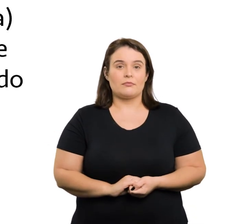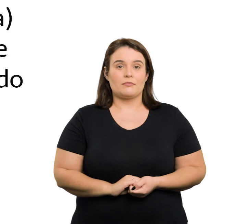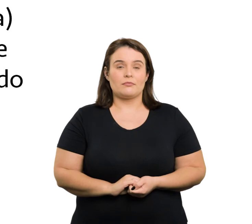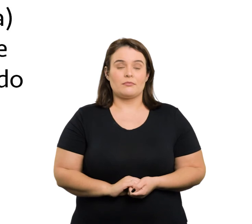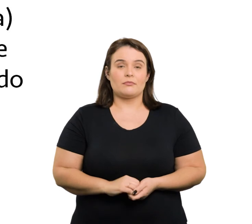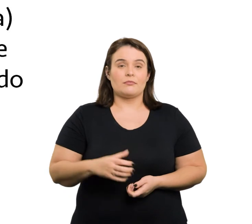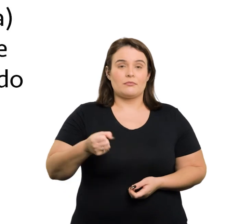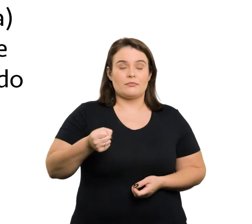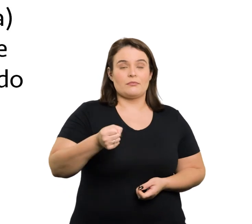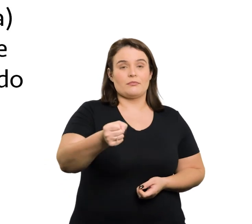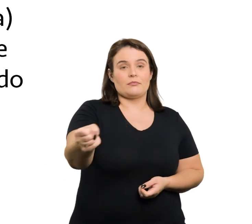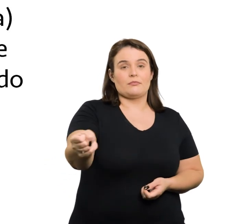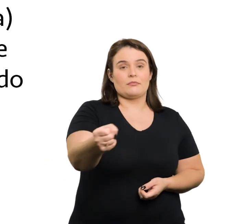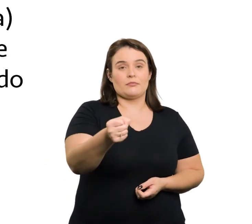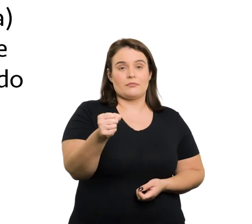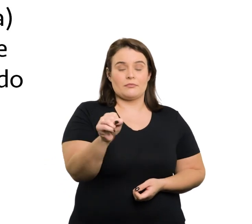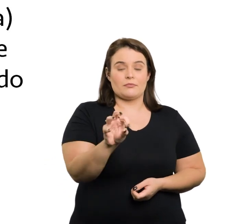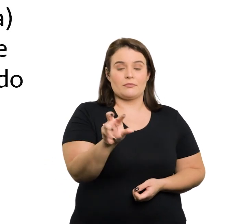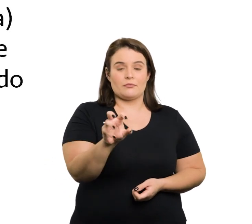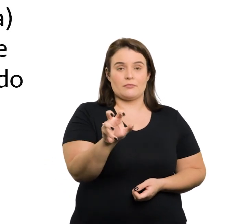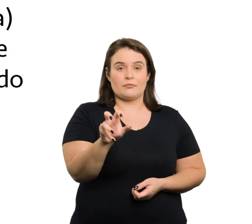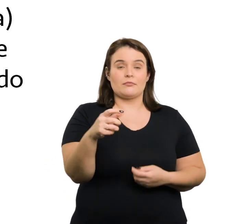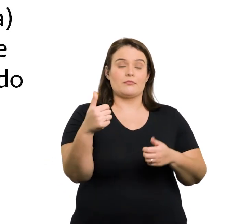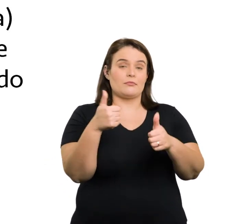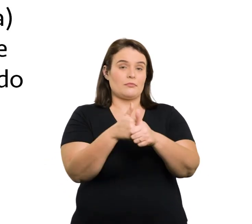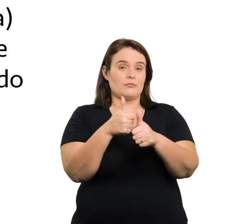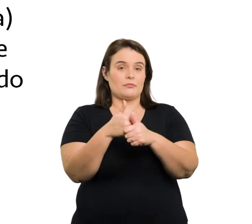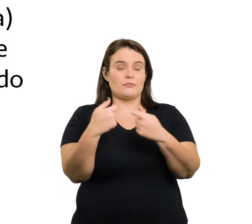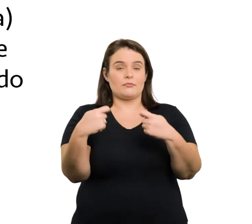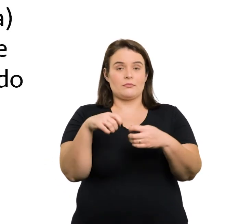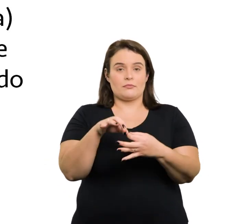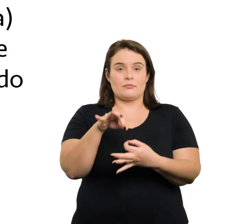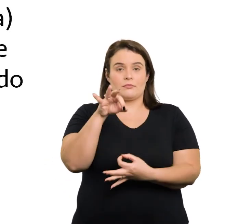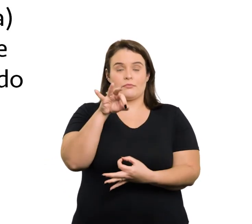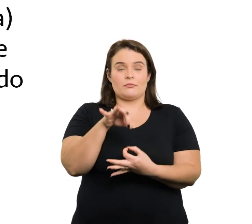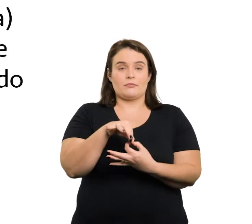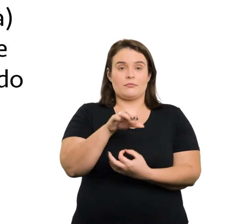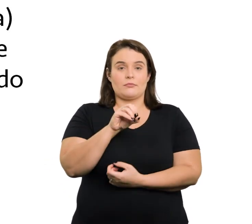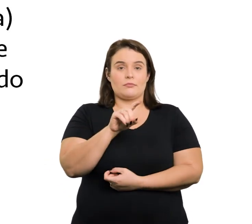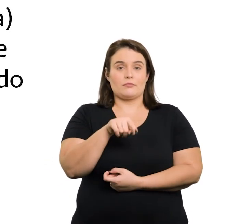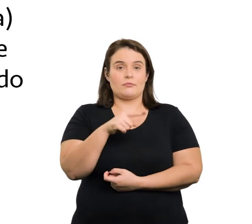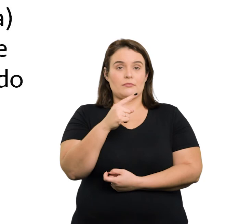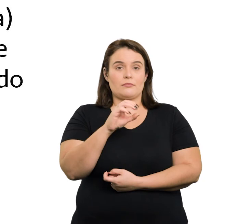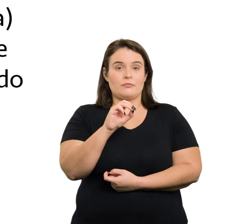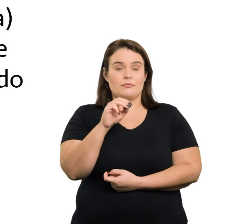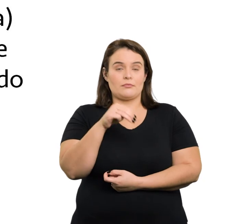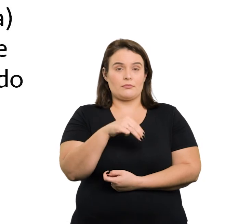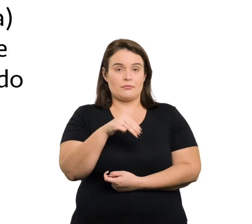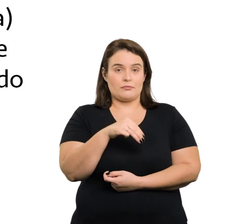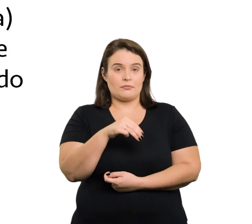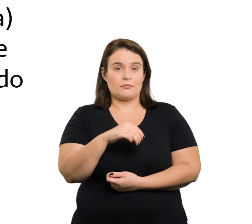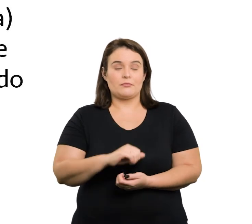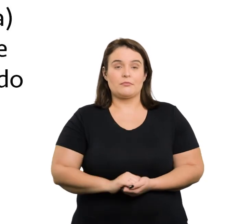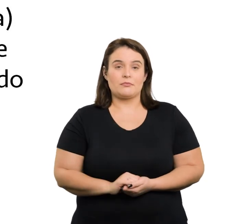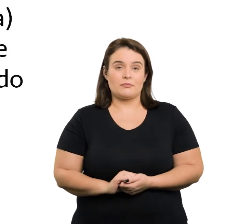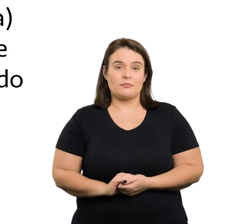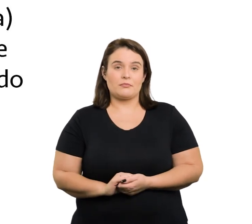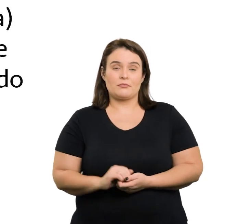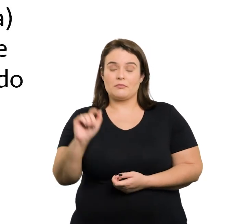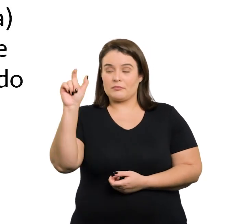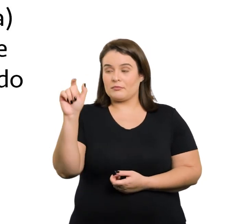O puxador horizontal deve estar localizado a uma distância de 0,10 metro do eixo da